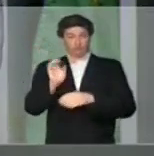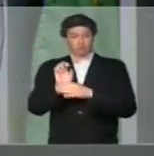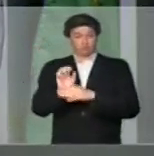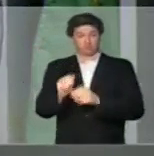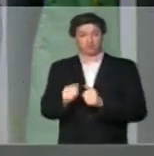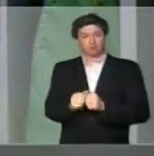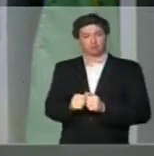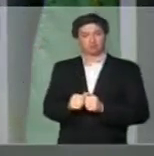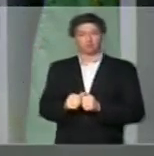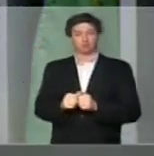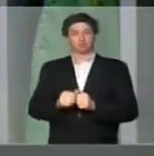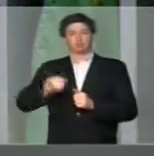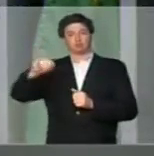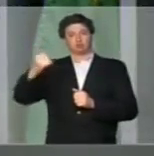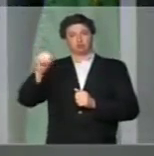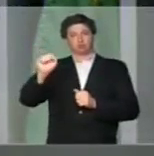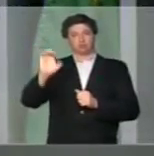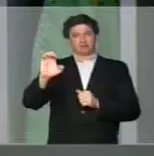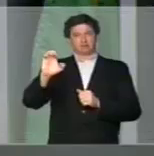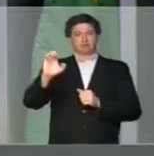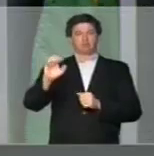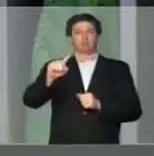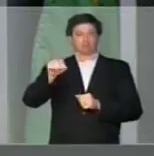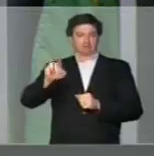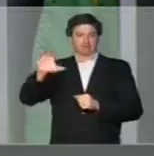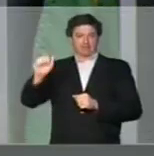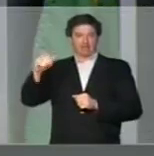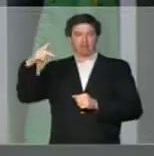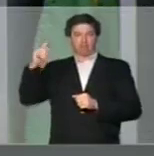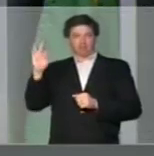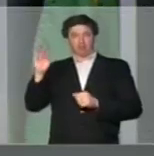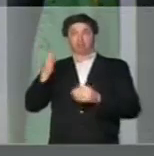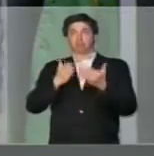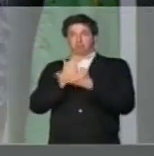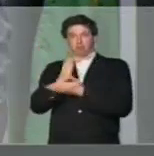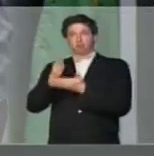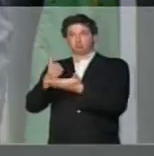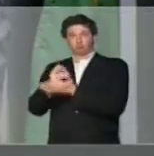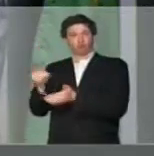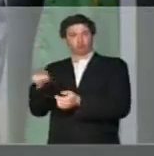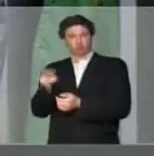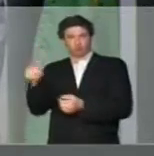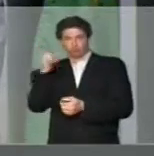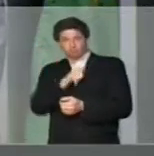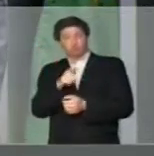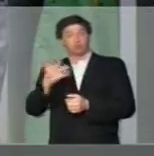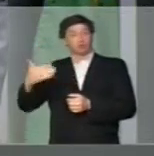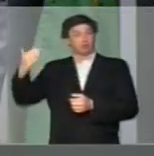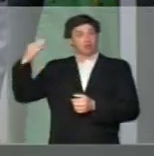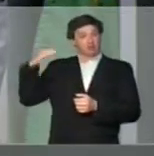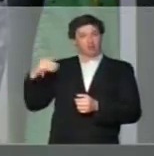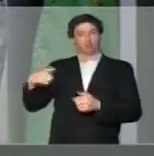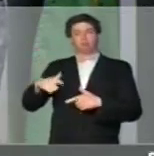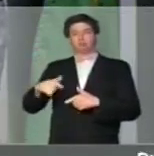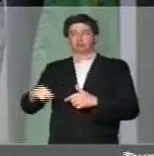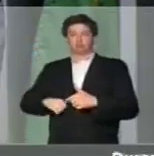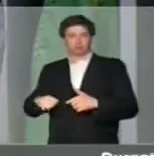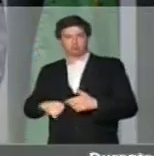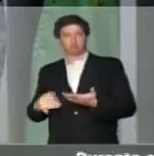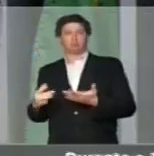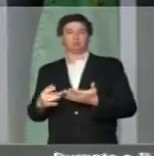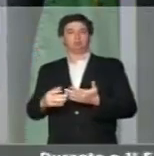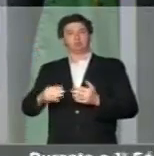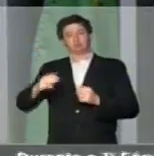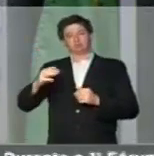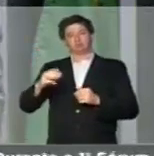estado, José Ocírio, Zeca do PT, se elegeram, à época enfrentando um